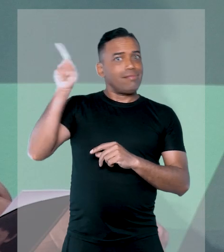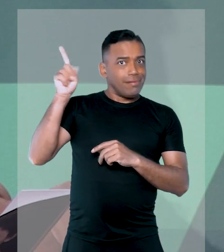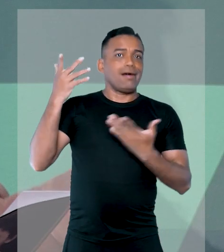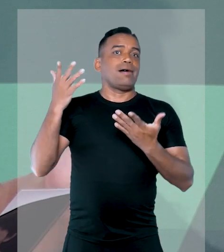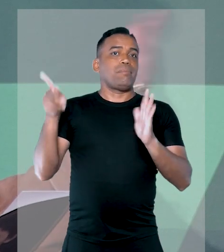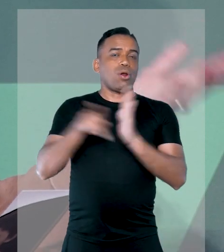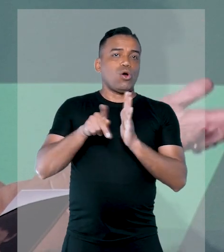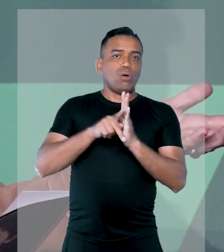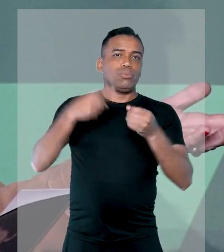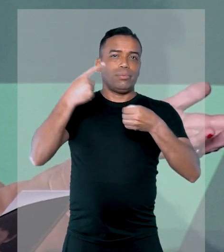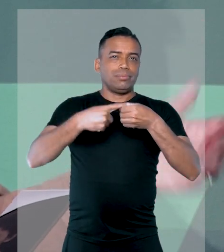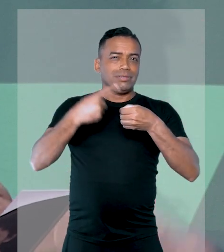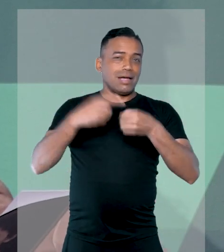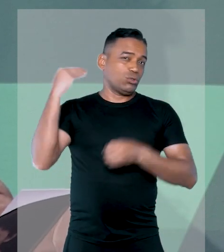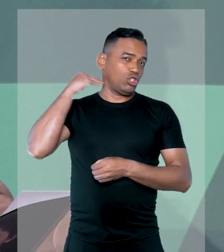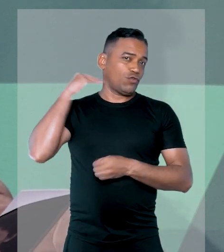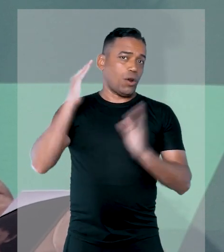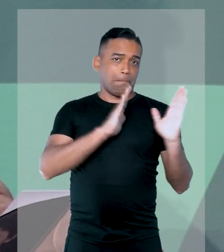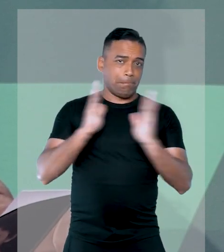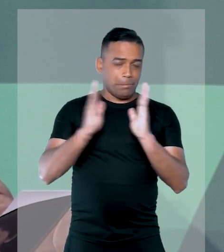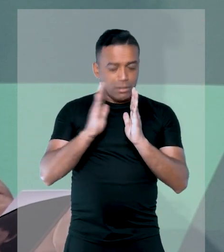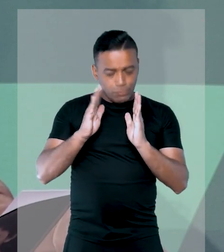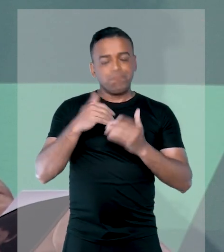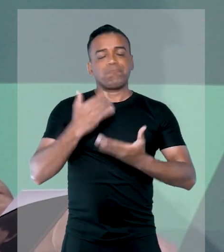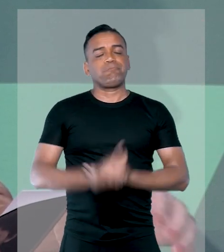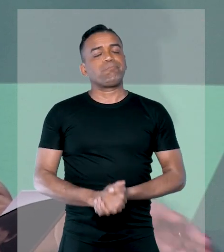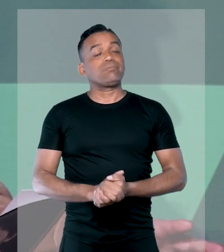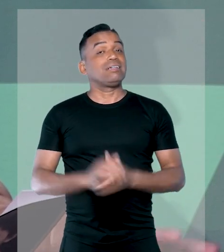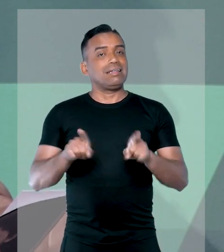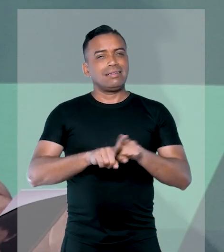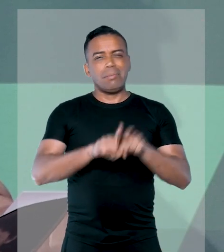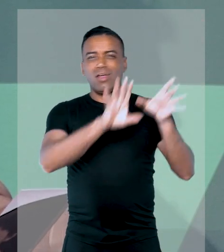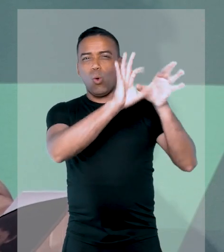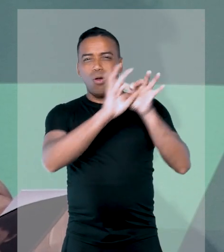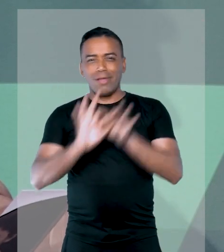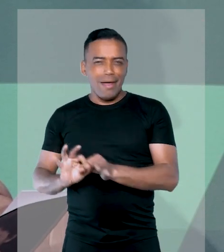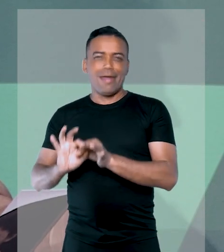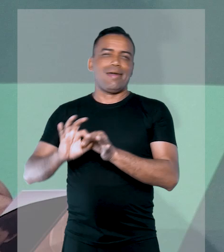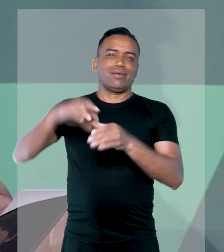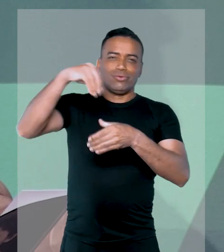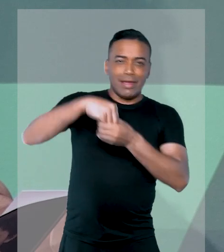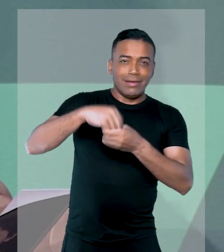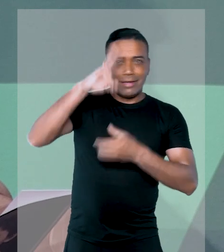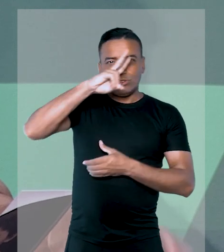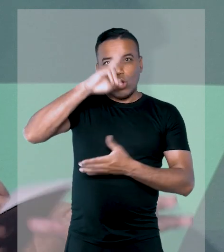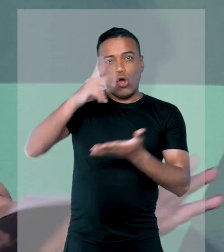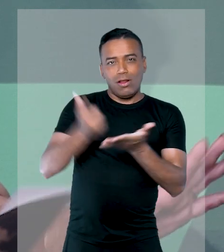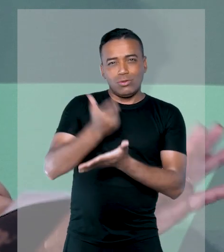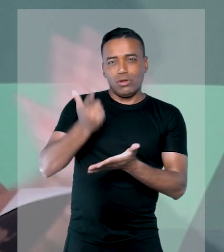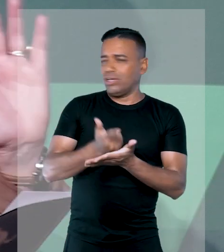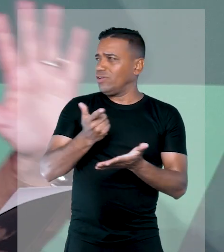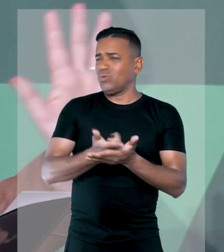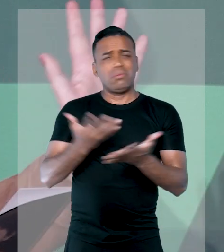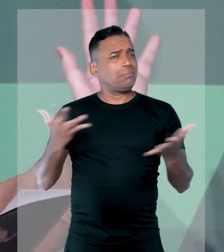de Juiz de Fora daquele período e contextualiza isso no livro, né, de forma